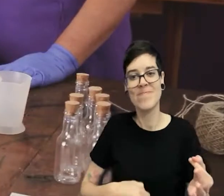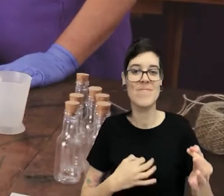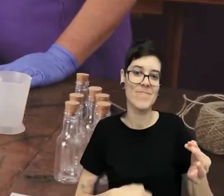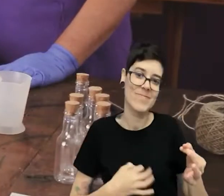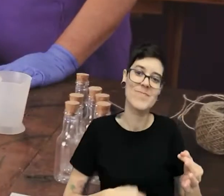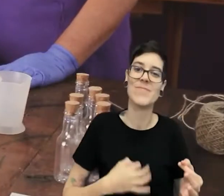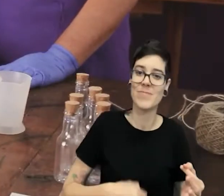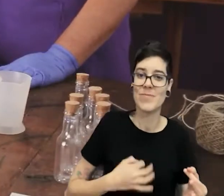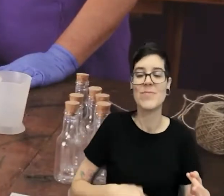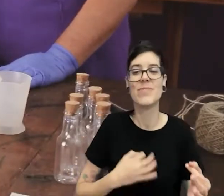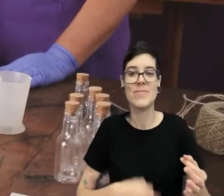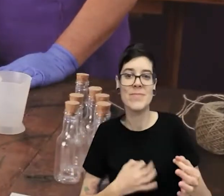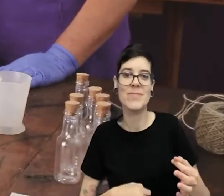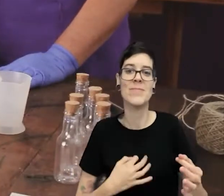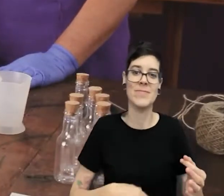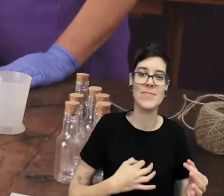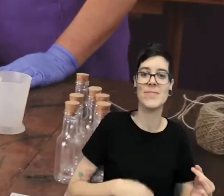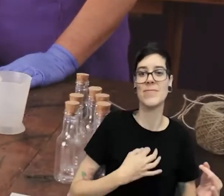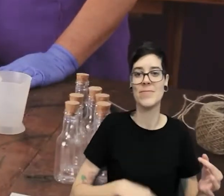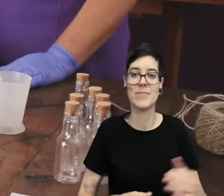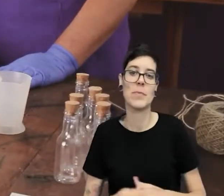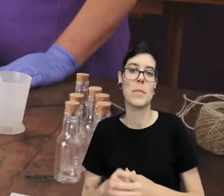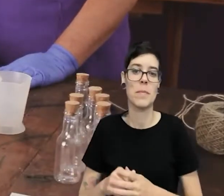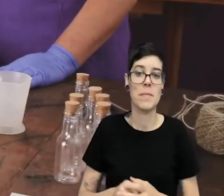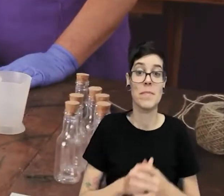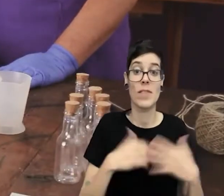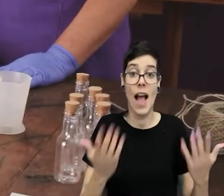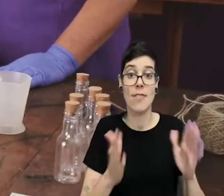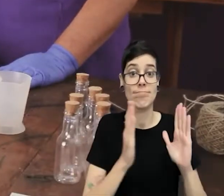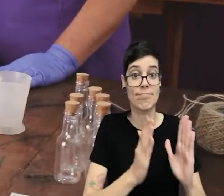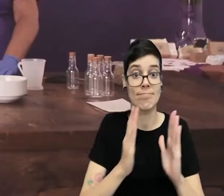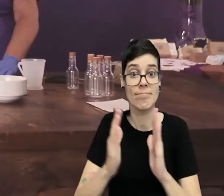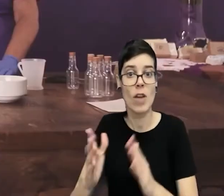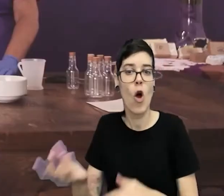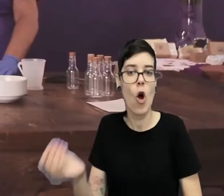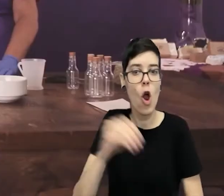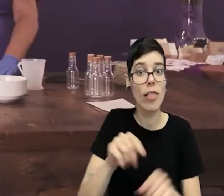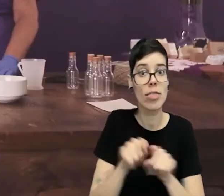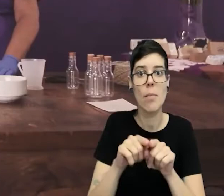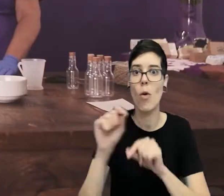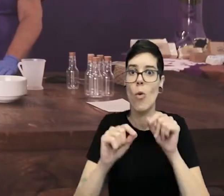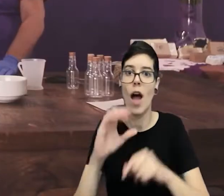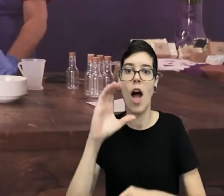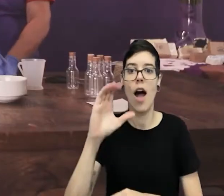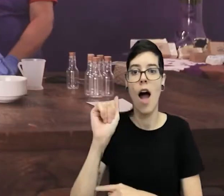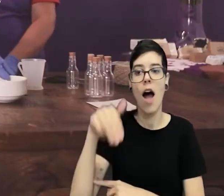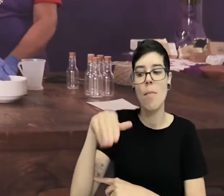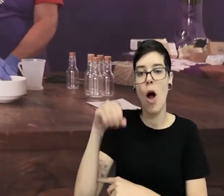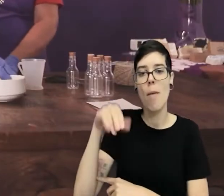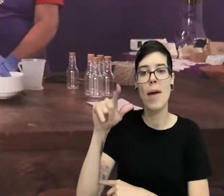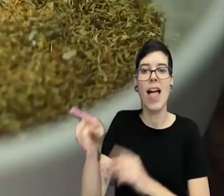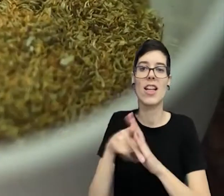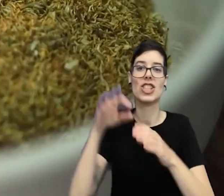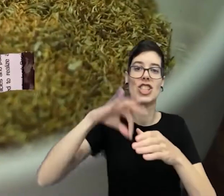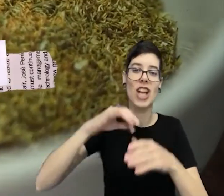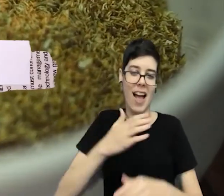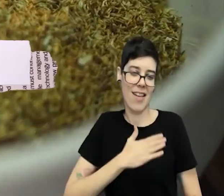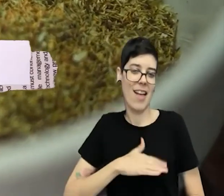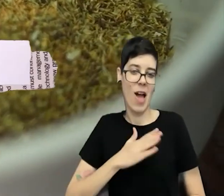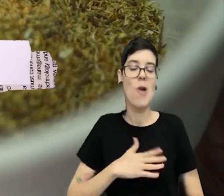alecrim seco. As mulheres são brancas e estão com touca, máscara e avental roxos. Na sequência, a gente coloca